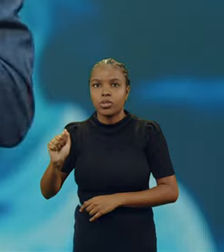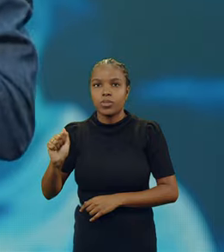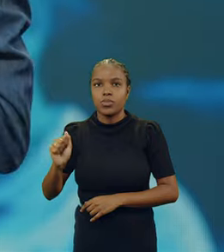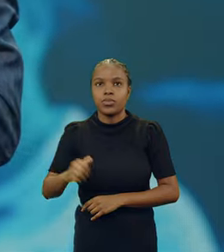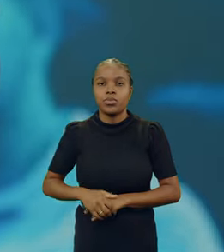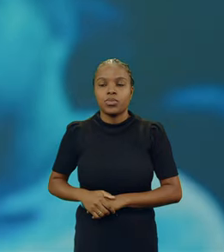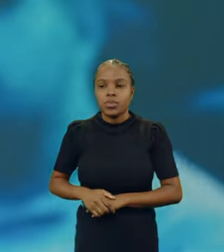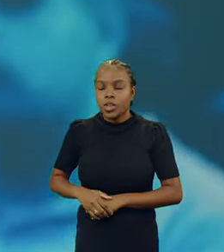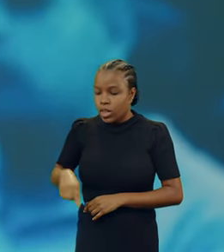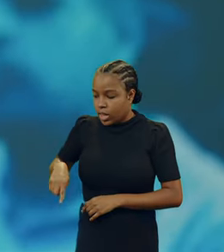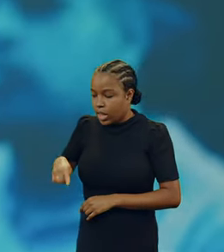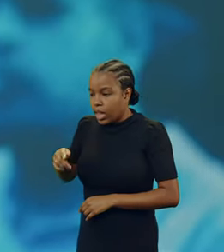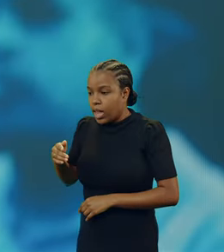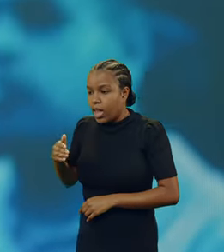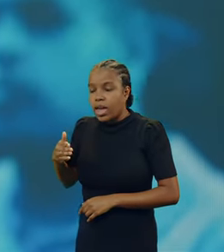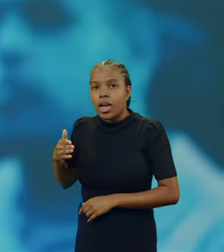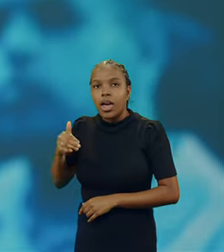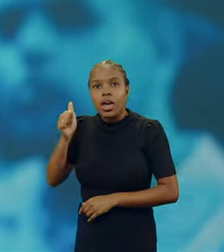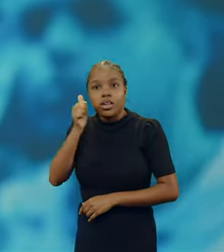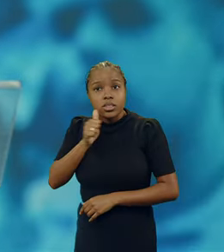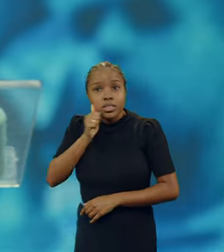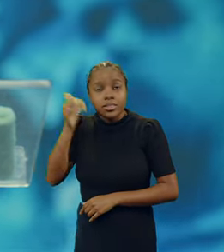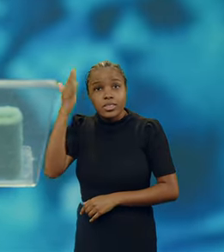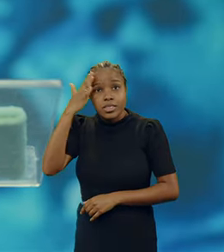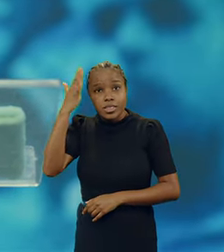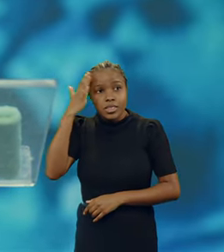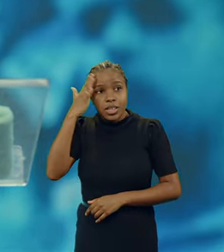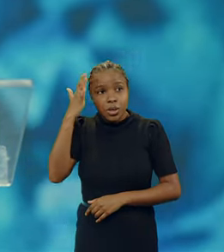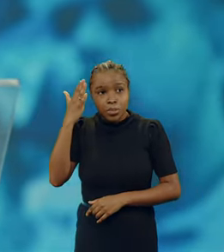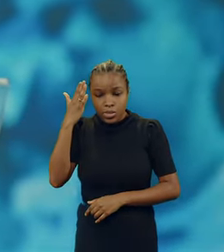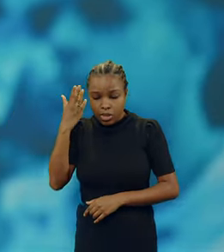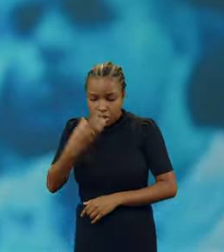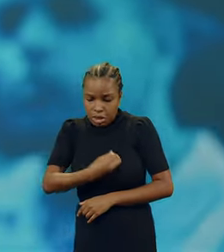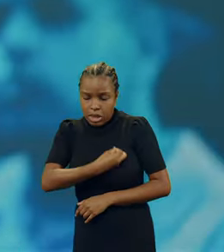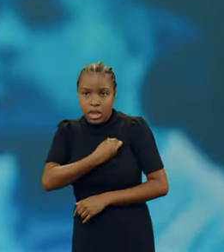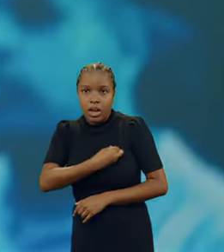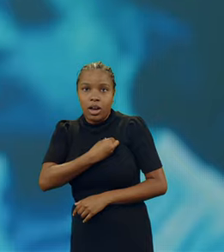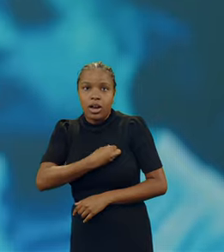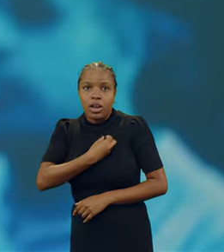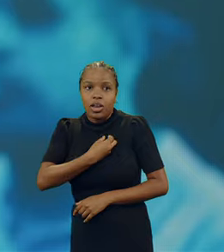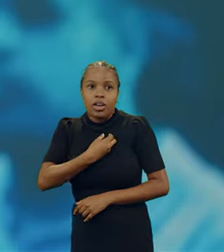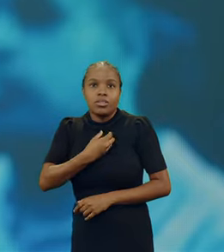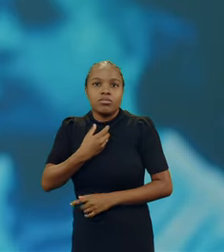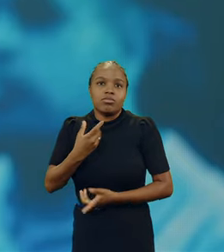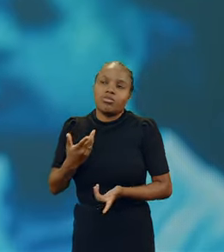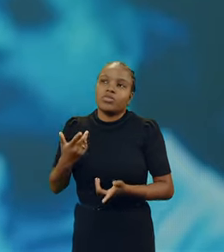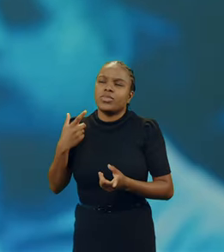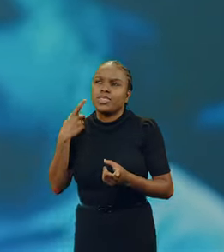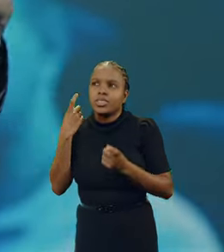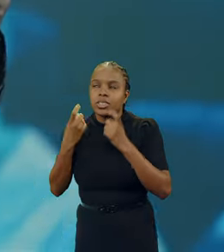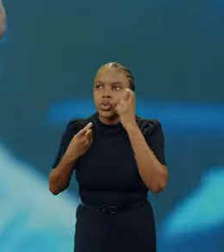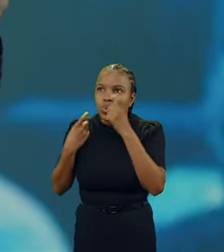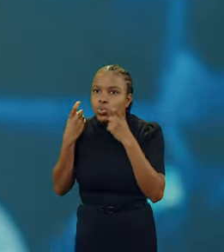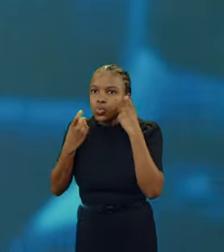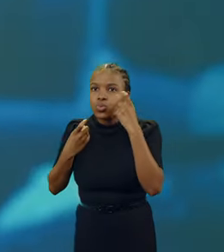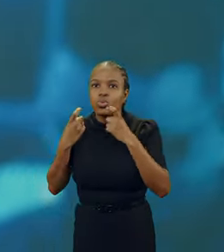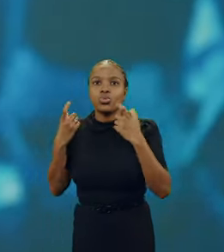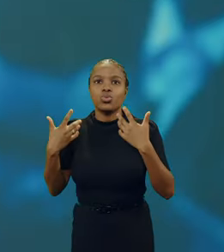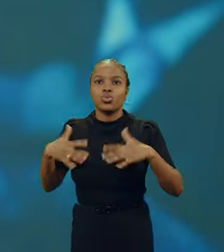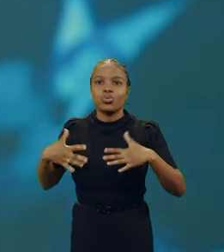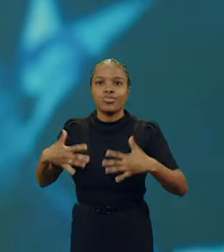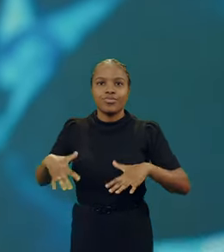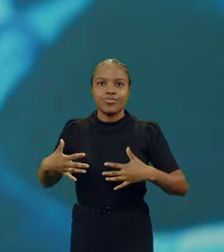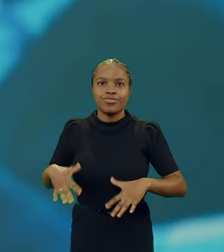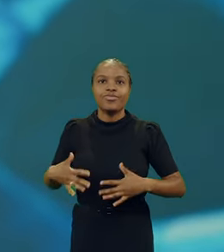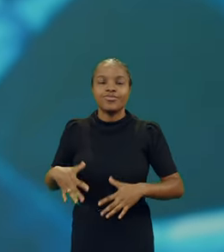Ela sabia que a sua vida estaria em risco quando a sua barriga começasse a crescer. Ela